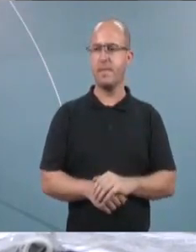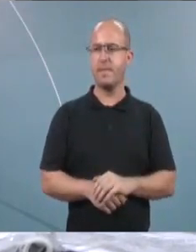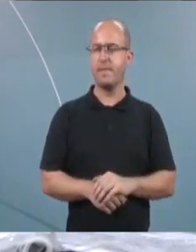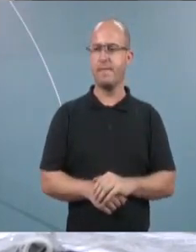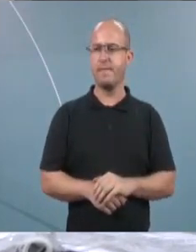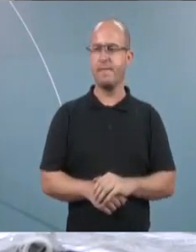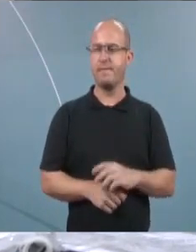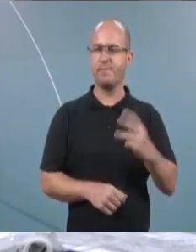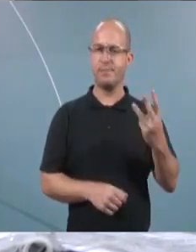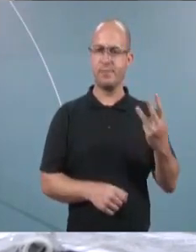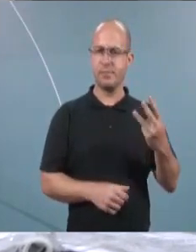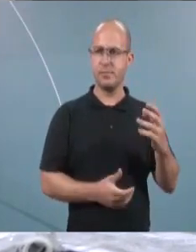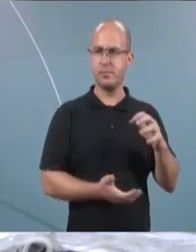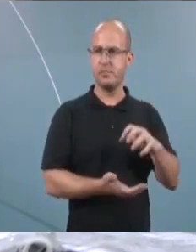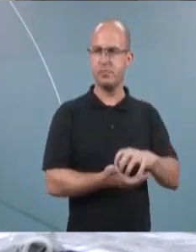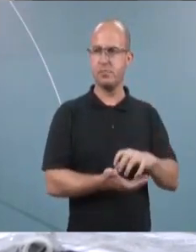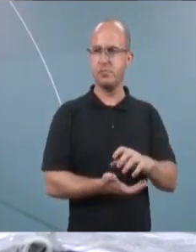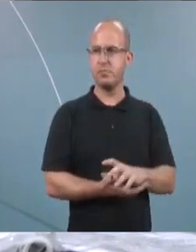terceiro